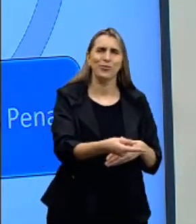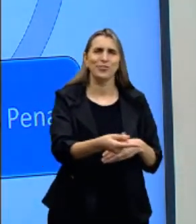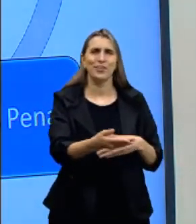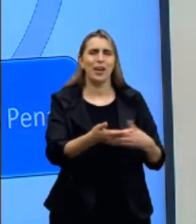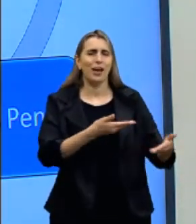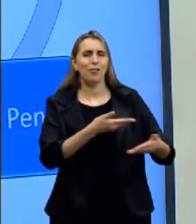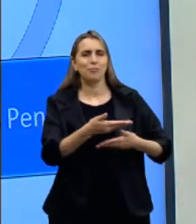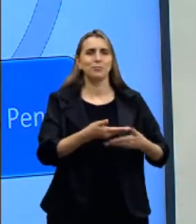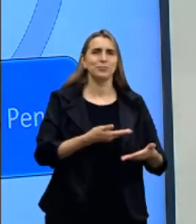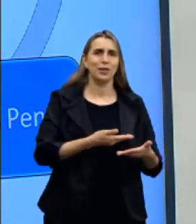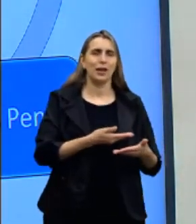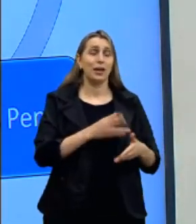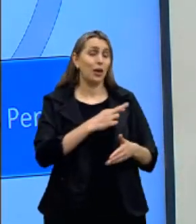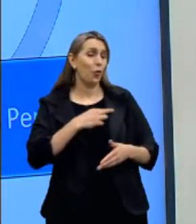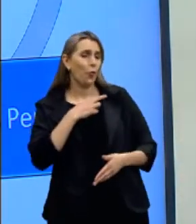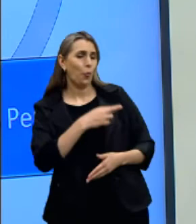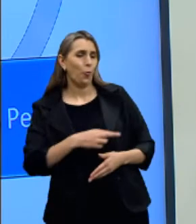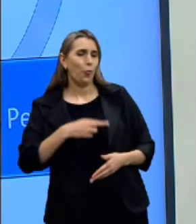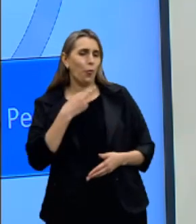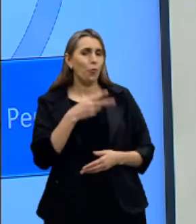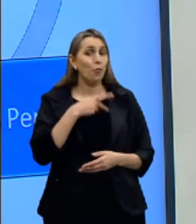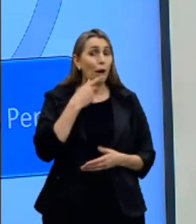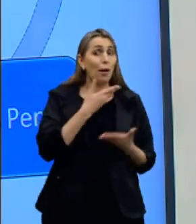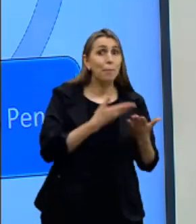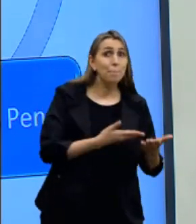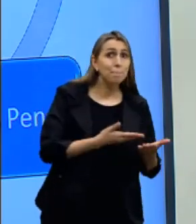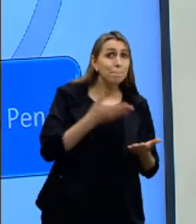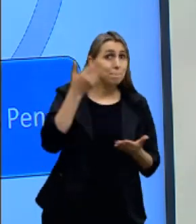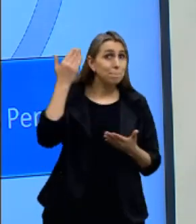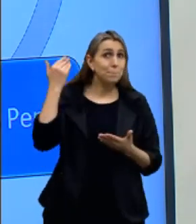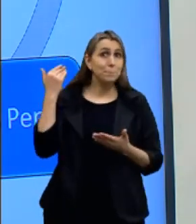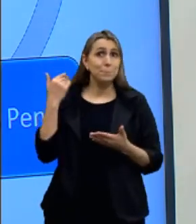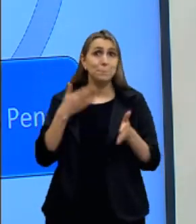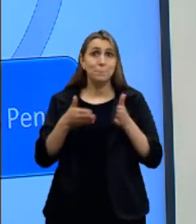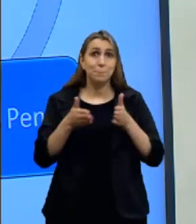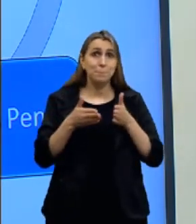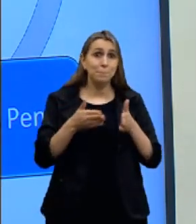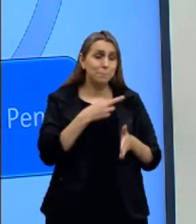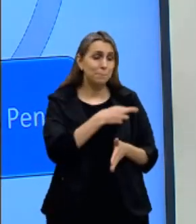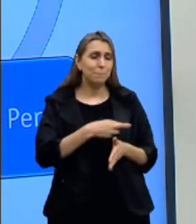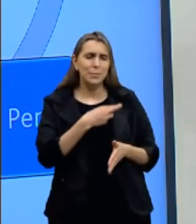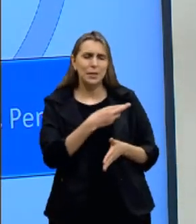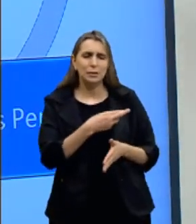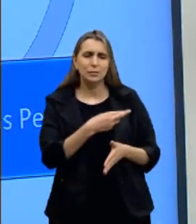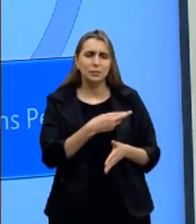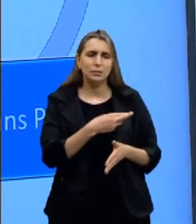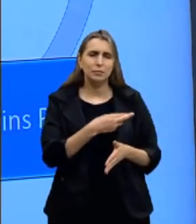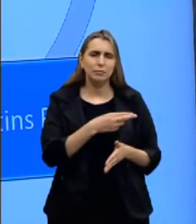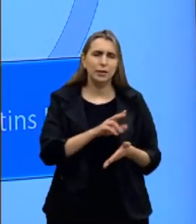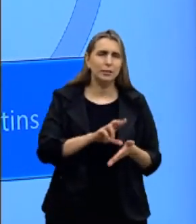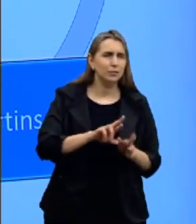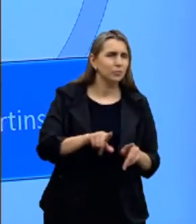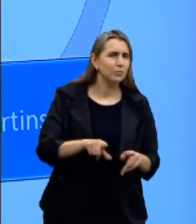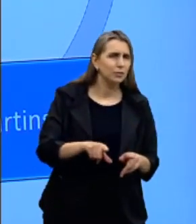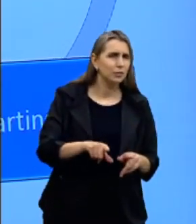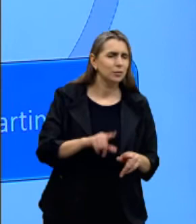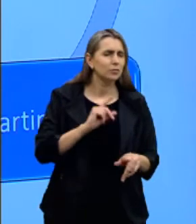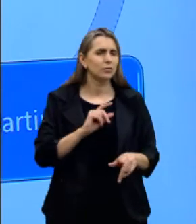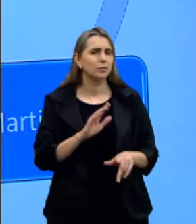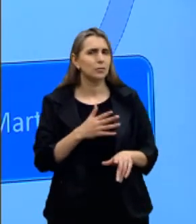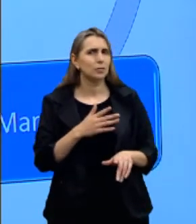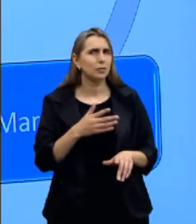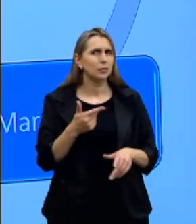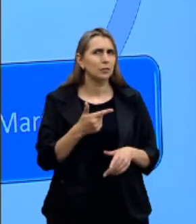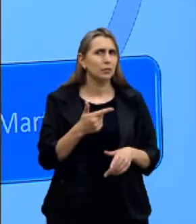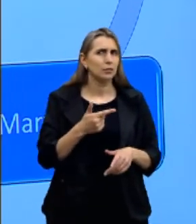então eu romance que vai falar um pouco lá na época do Romantismo Então a gente vai de situar um pouco né a